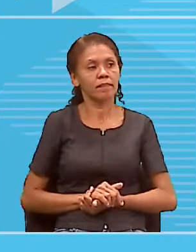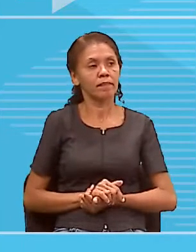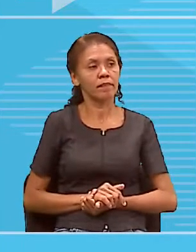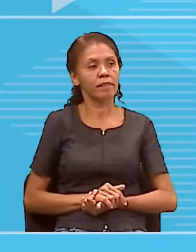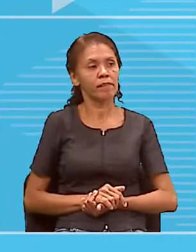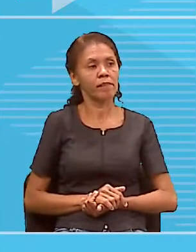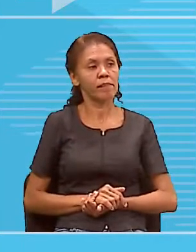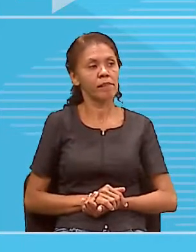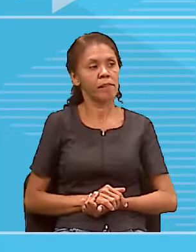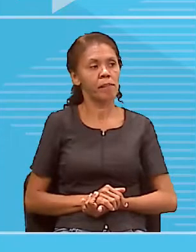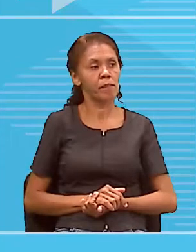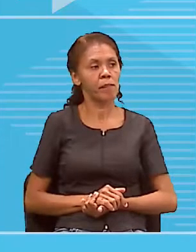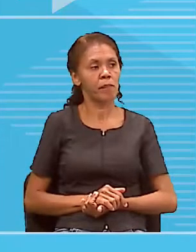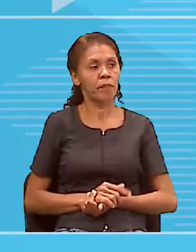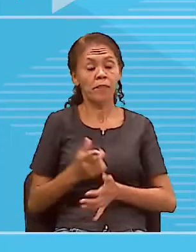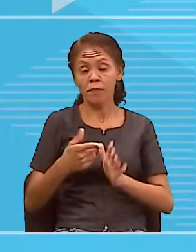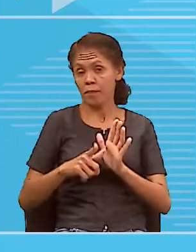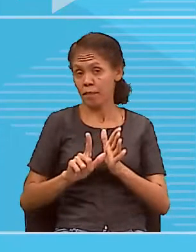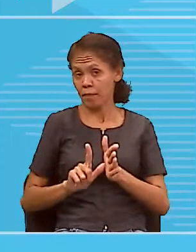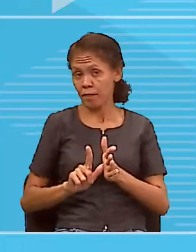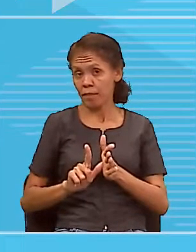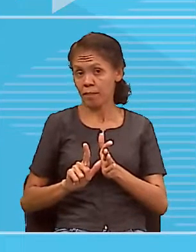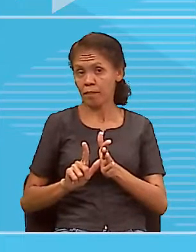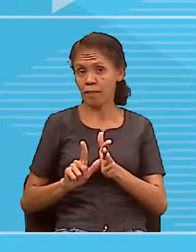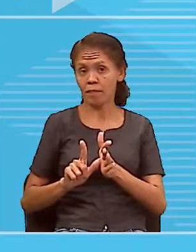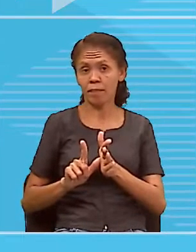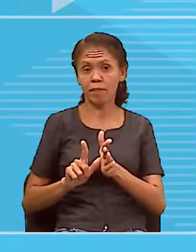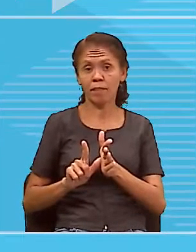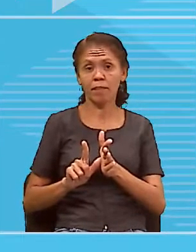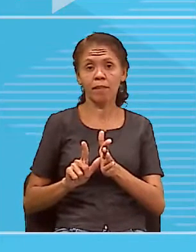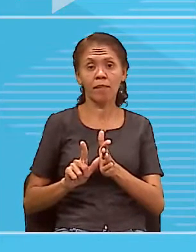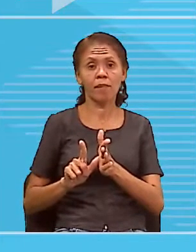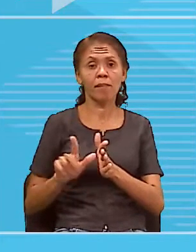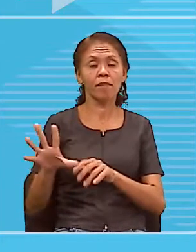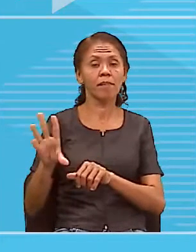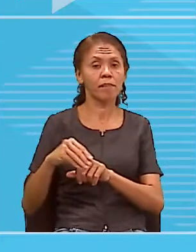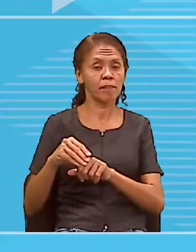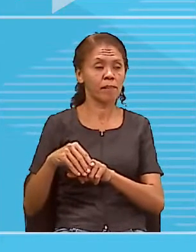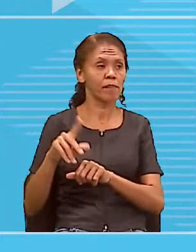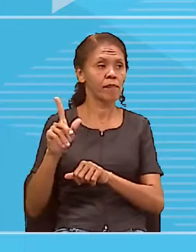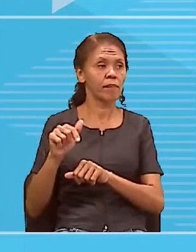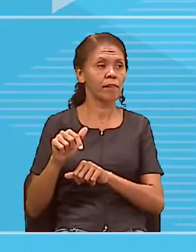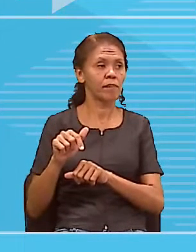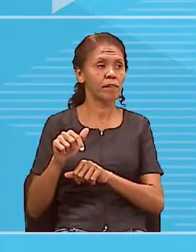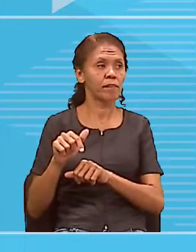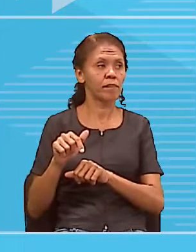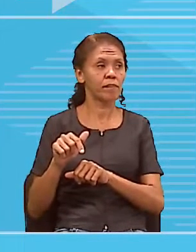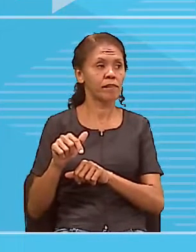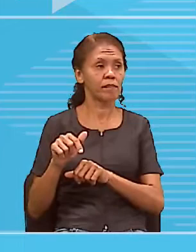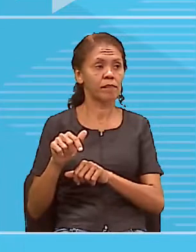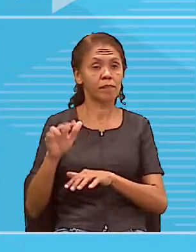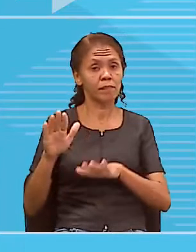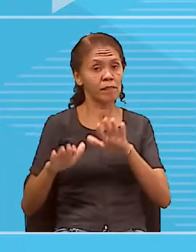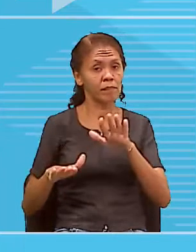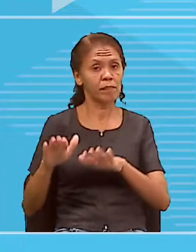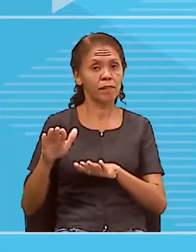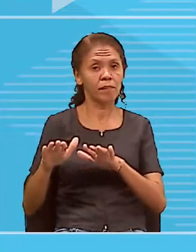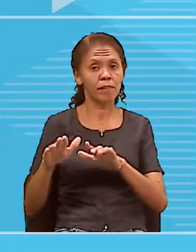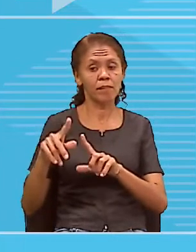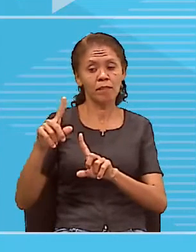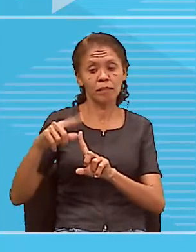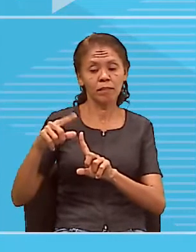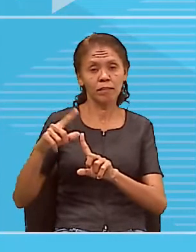então a ideia era essa de que independente do formato do obstáculo do primeiro